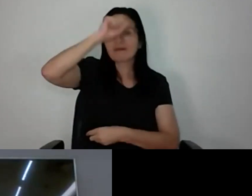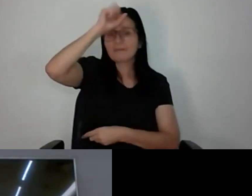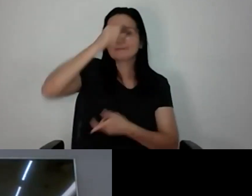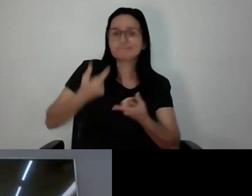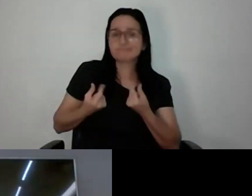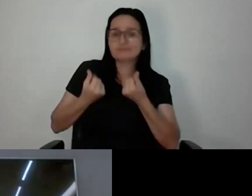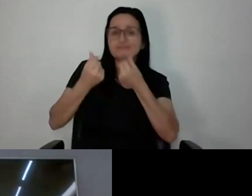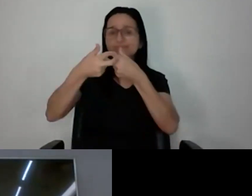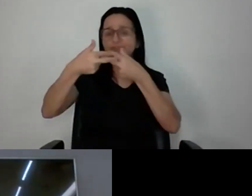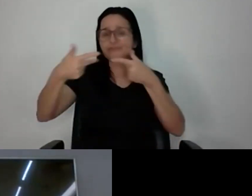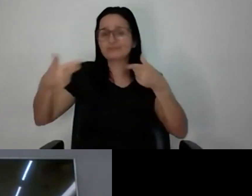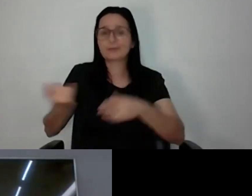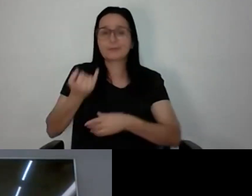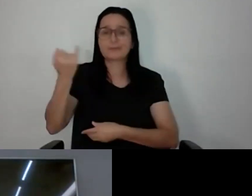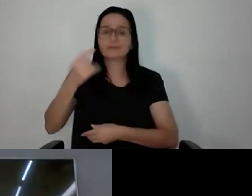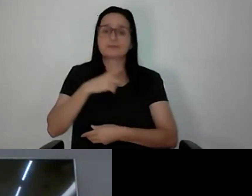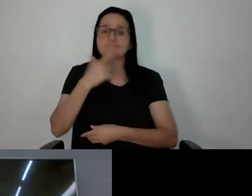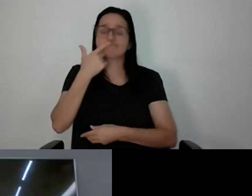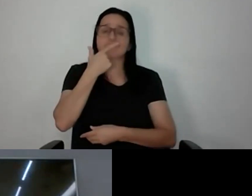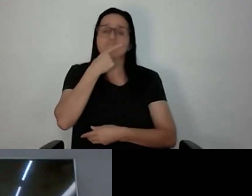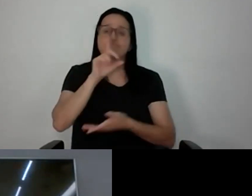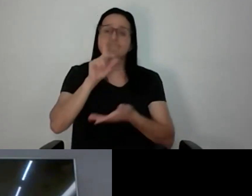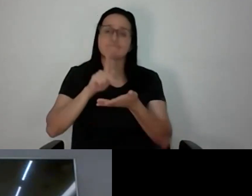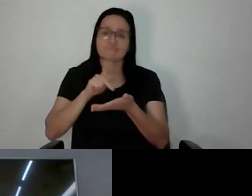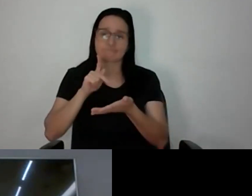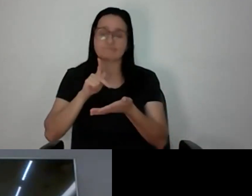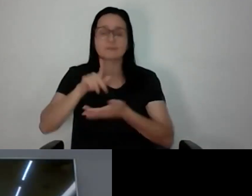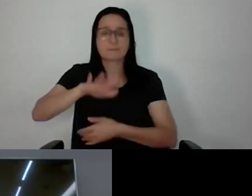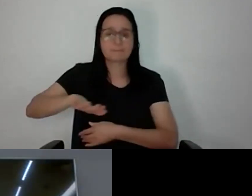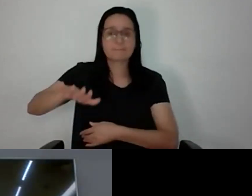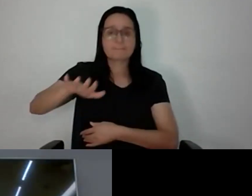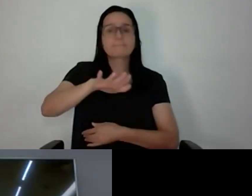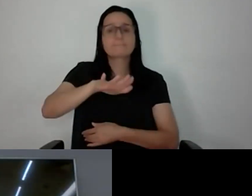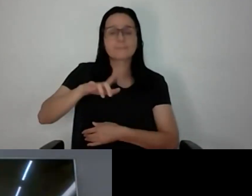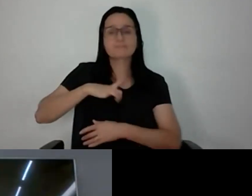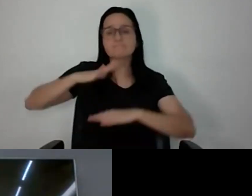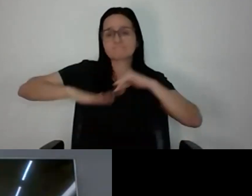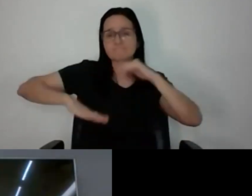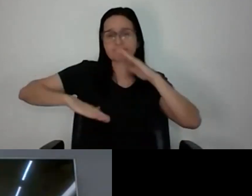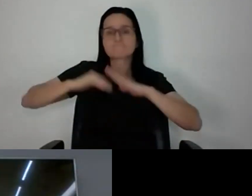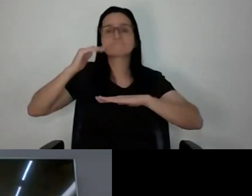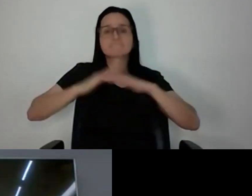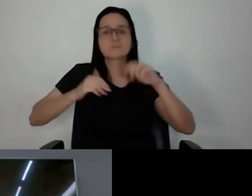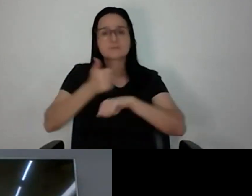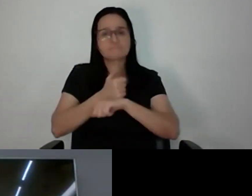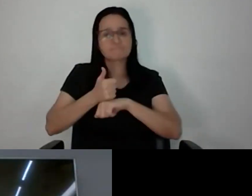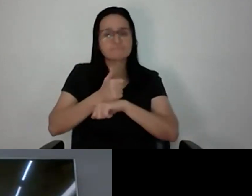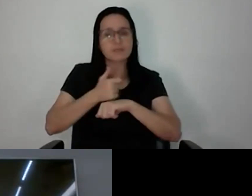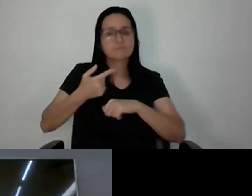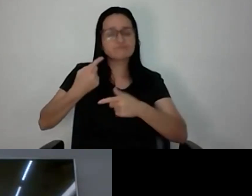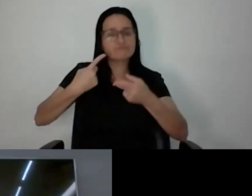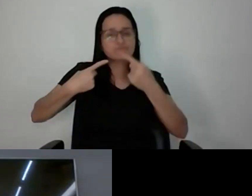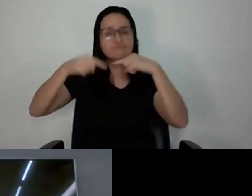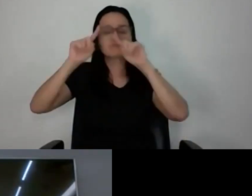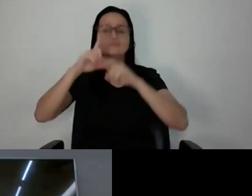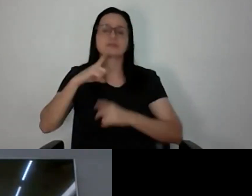importante, para que você consiga trazer isso para o seu meio do direito e consiga ser um profissional inovador, um profissional criativo, mas também entenda para